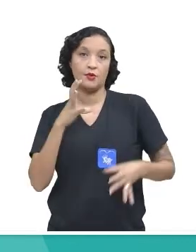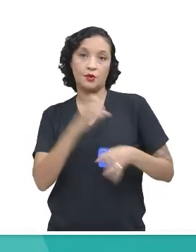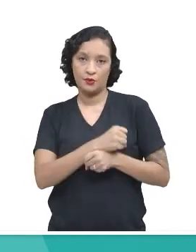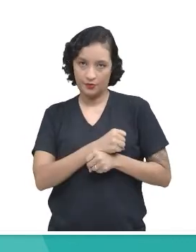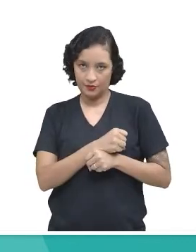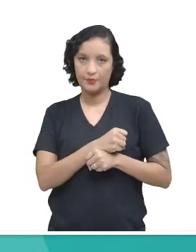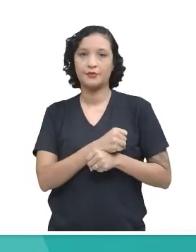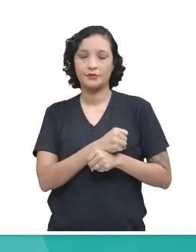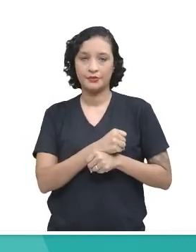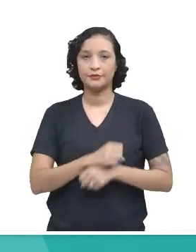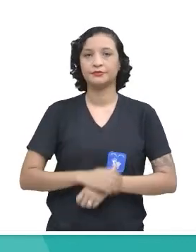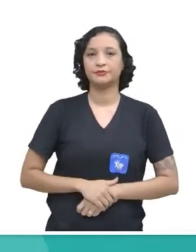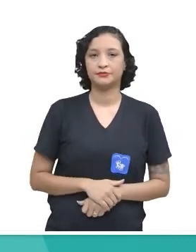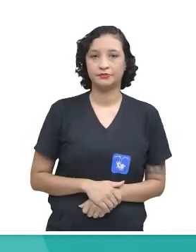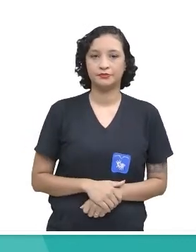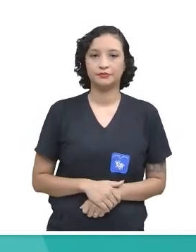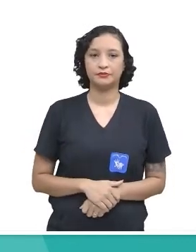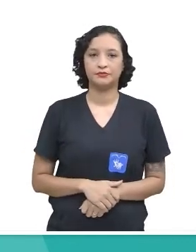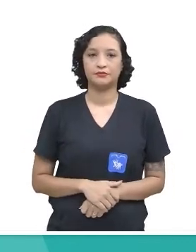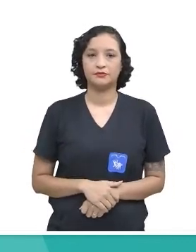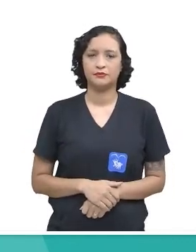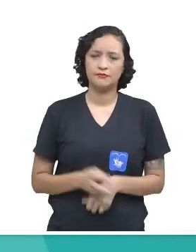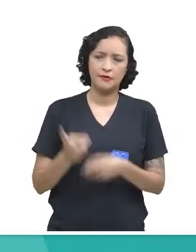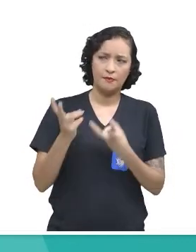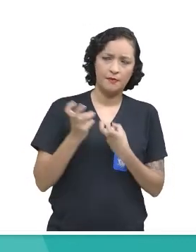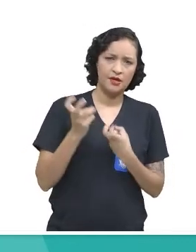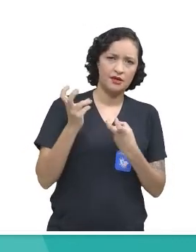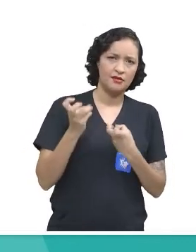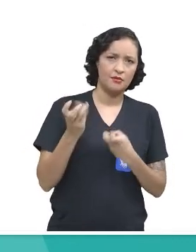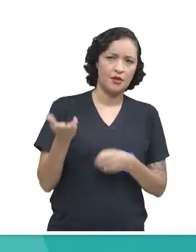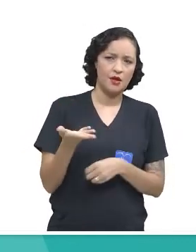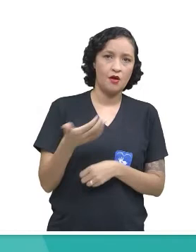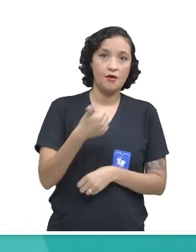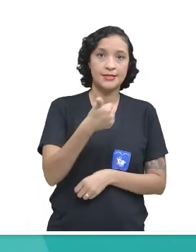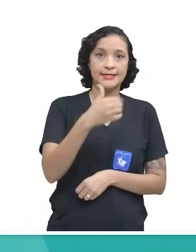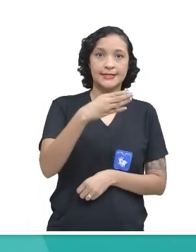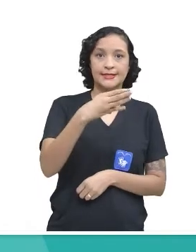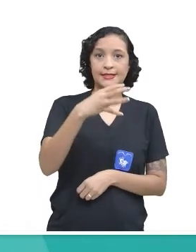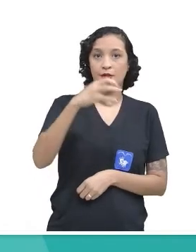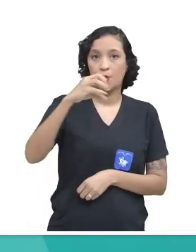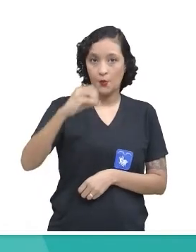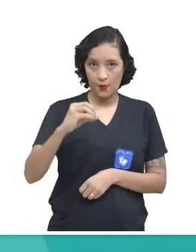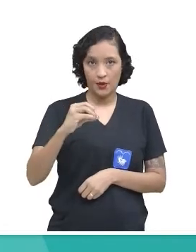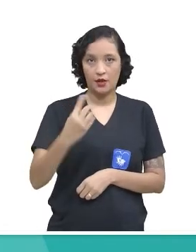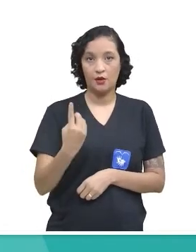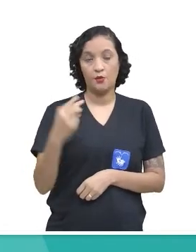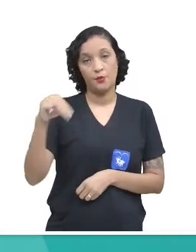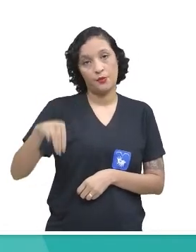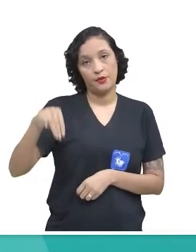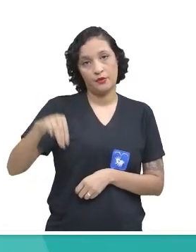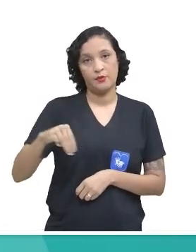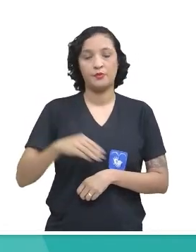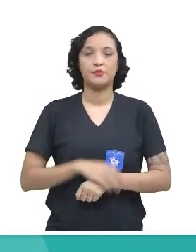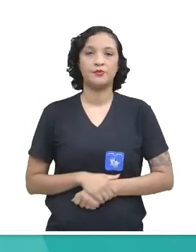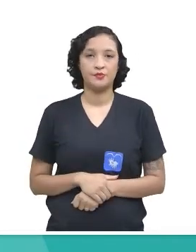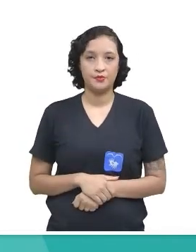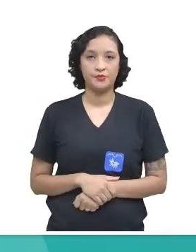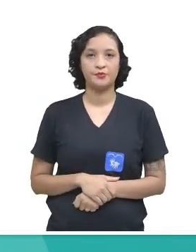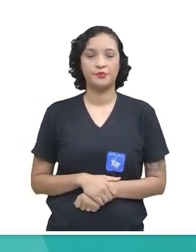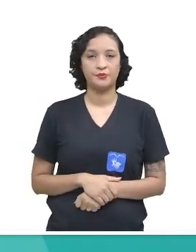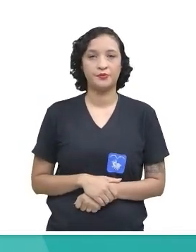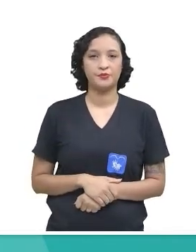FC de treinamento, e ela percebeu que agora o coração dela está batendo 140 vezes em 1